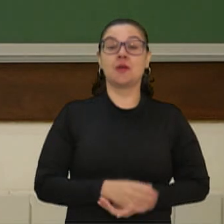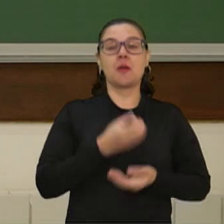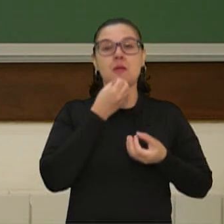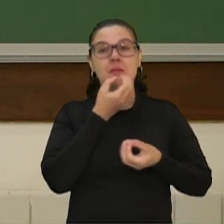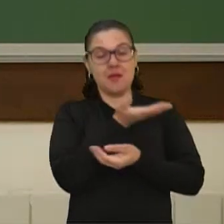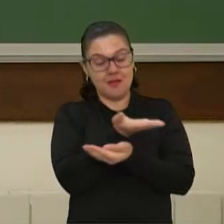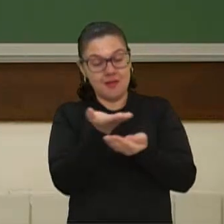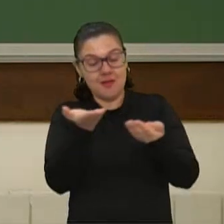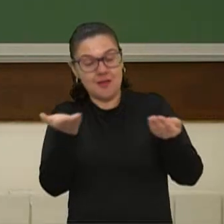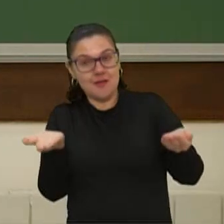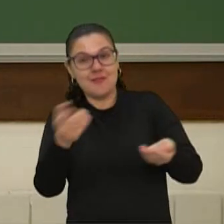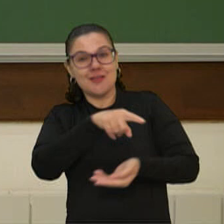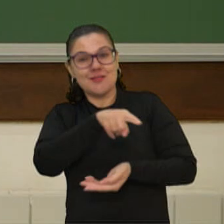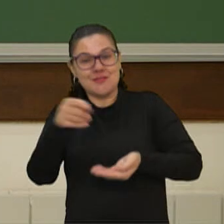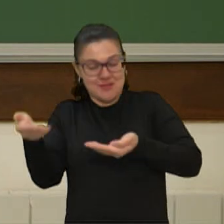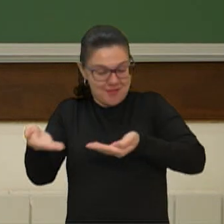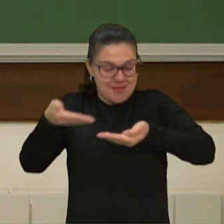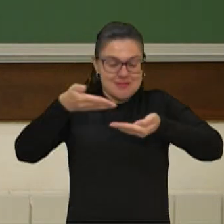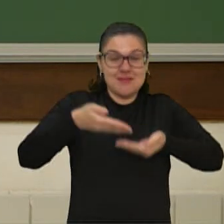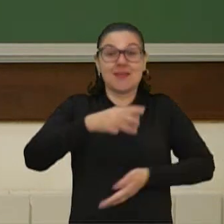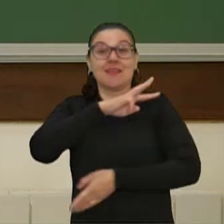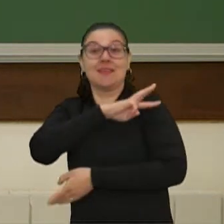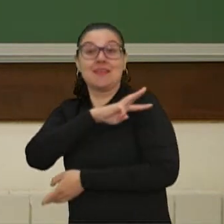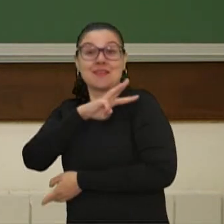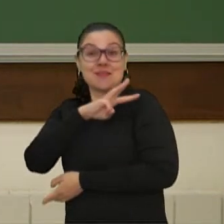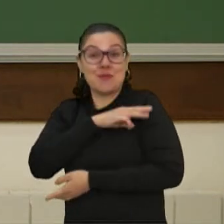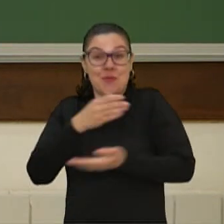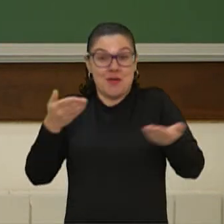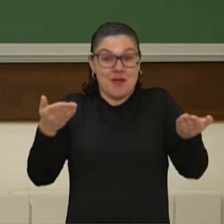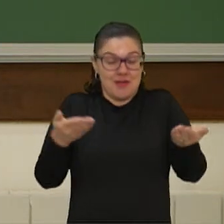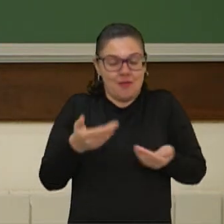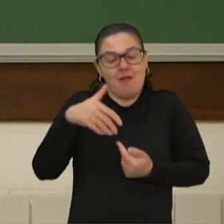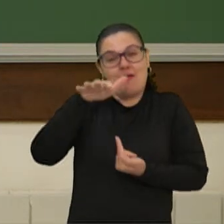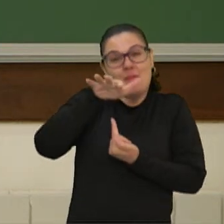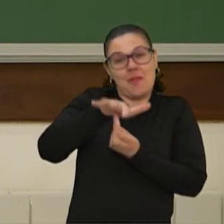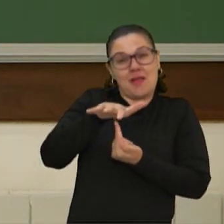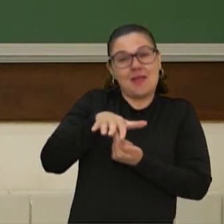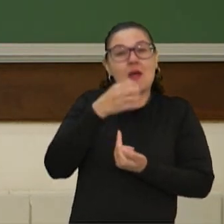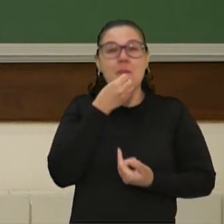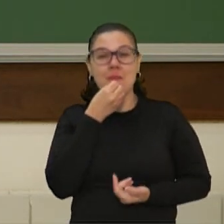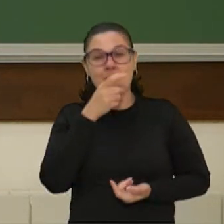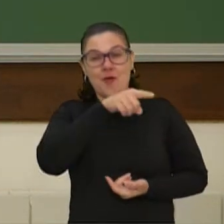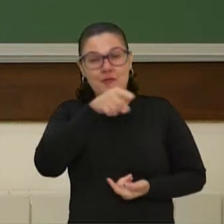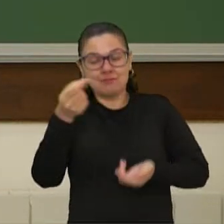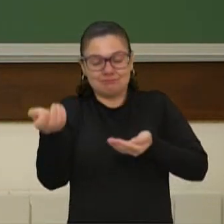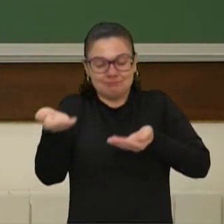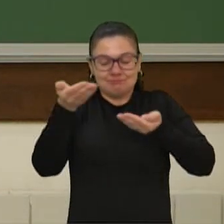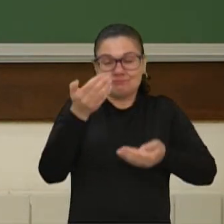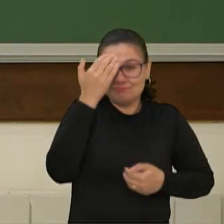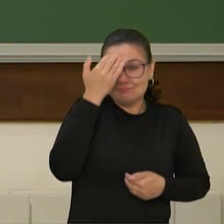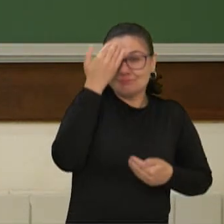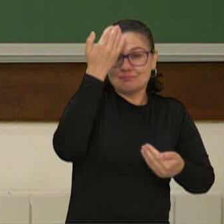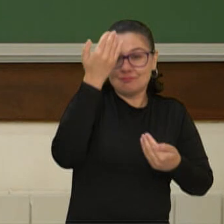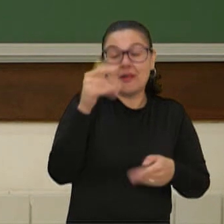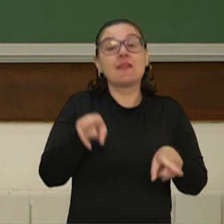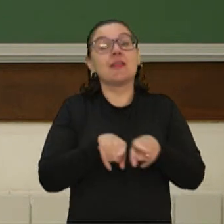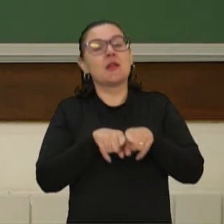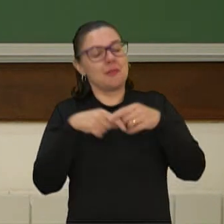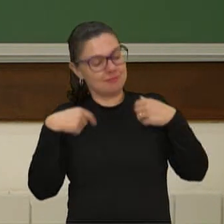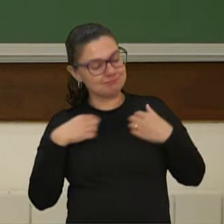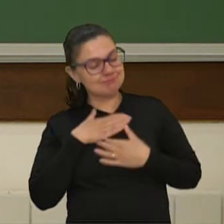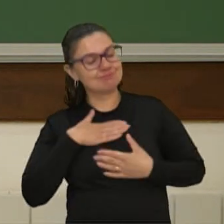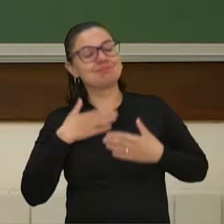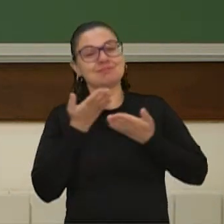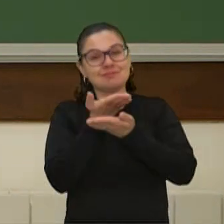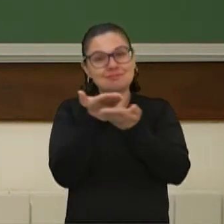Sejam bem-vindos, senhoras e senhores da terceira série do Ensino Médio do Paraná. É sempre uma honra recebê-los aqui e um privilégio ser